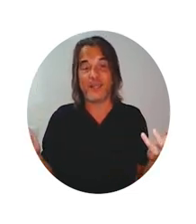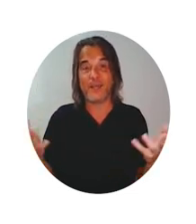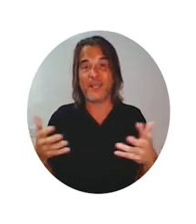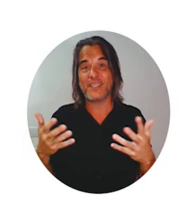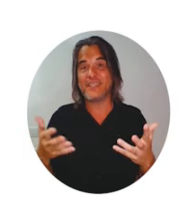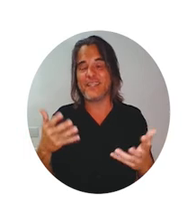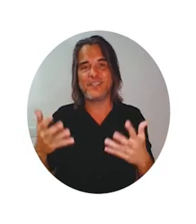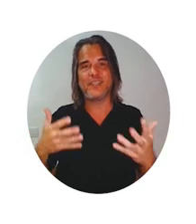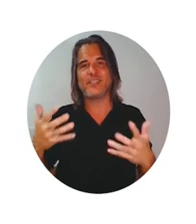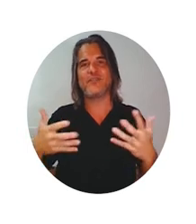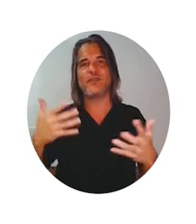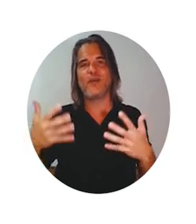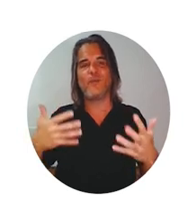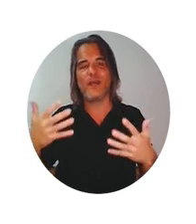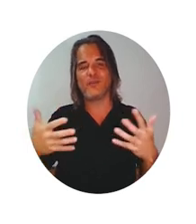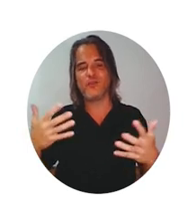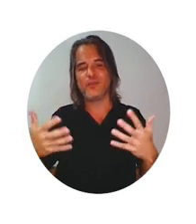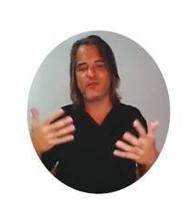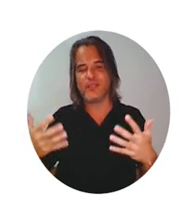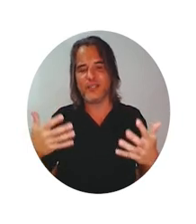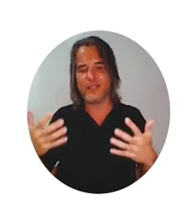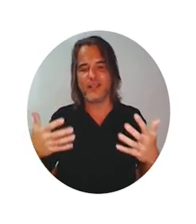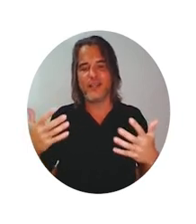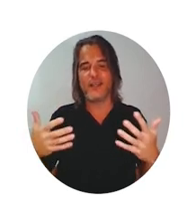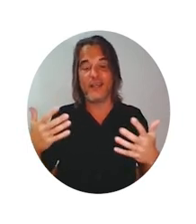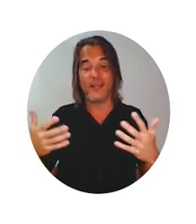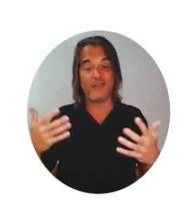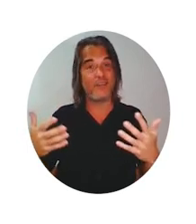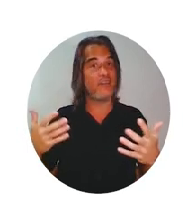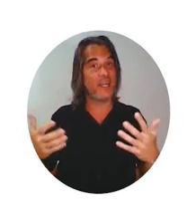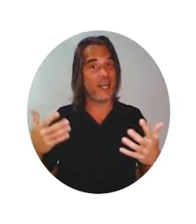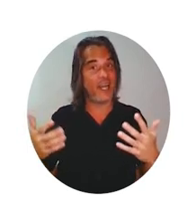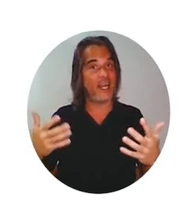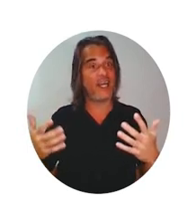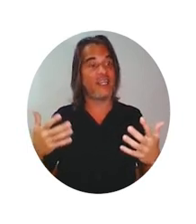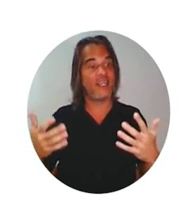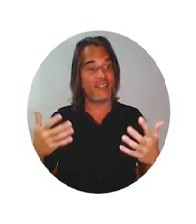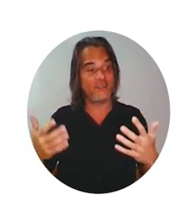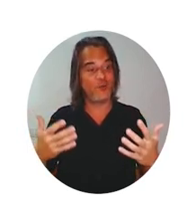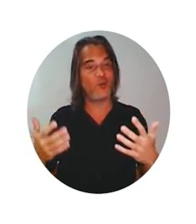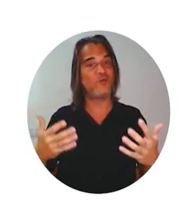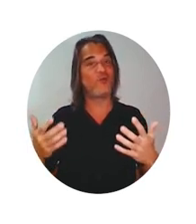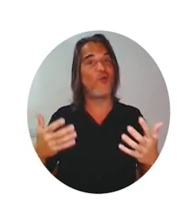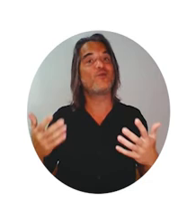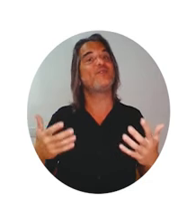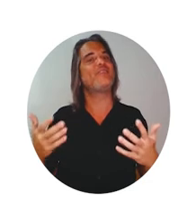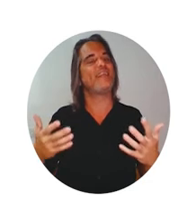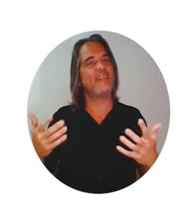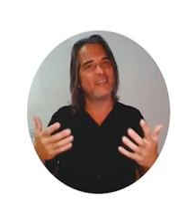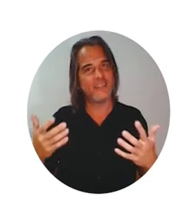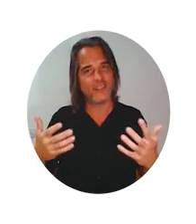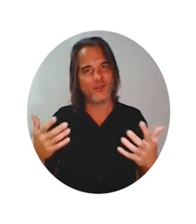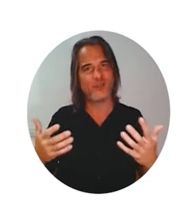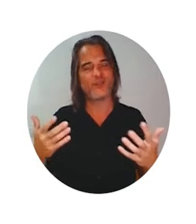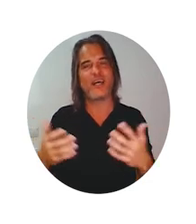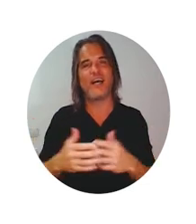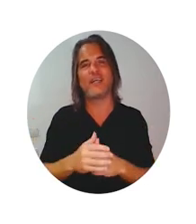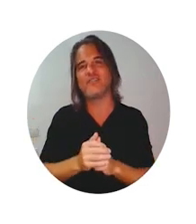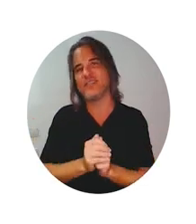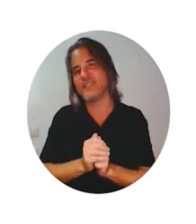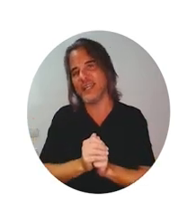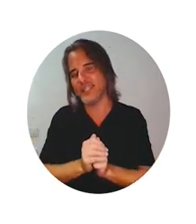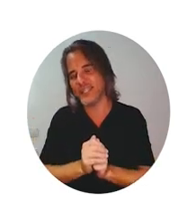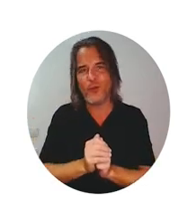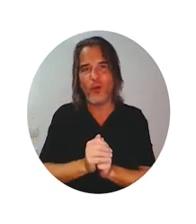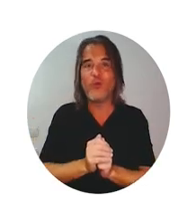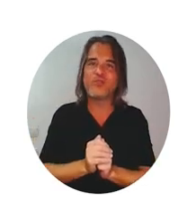A matemática e a estatística elas vão dar um método para você verificar, né, o quão consistentes são os seus